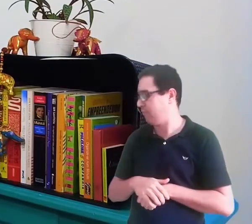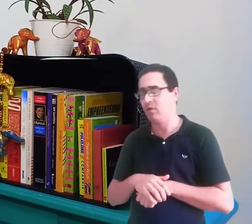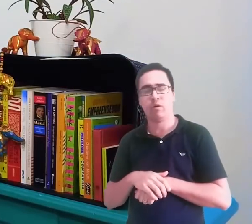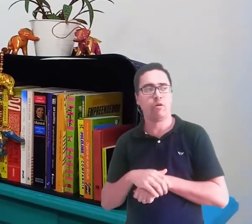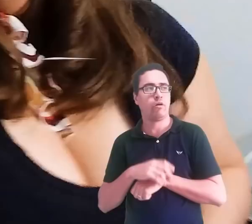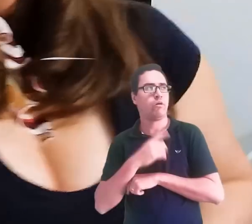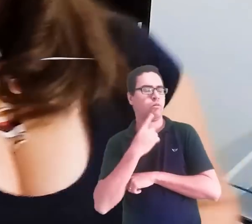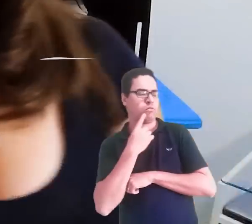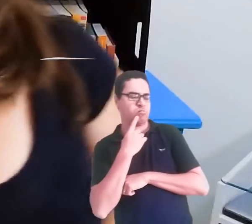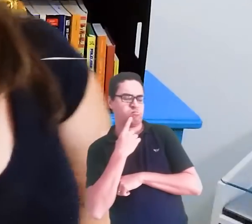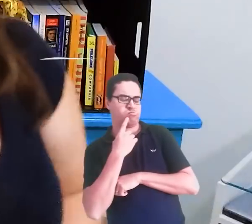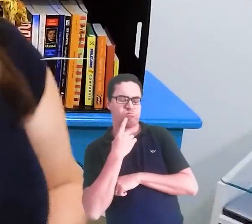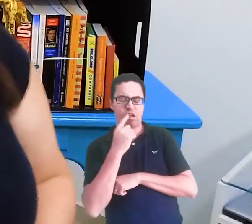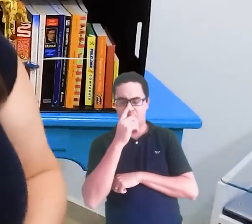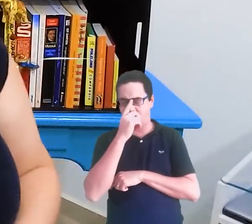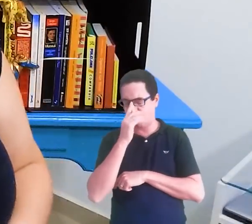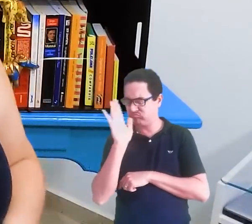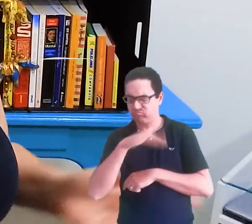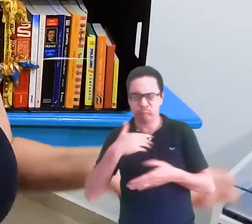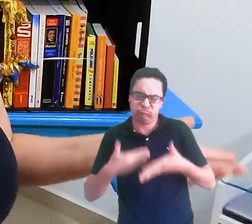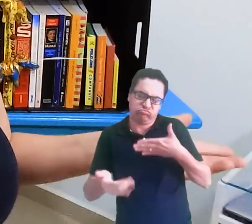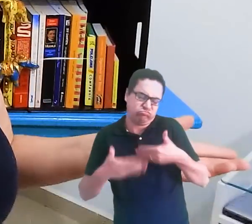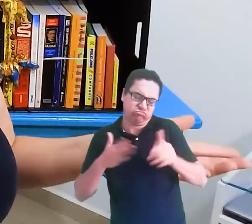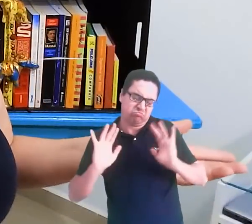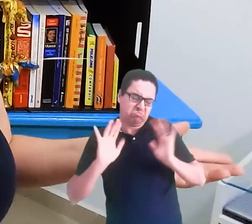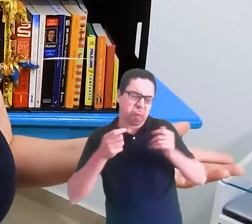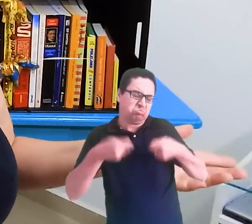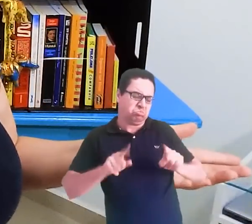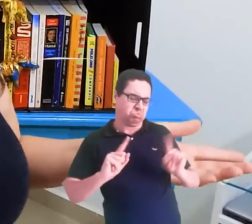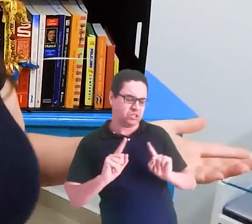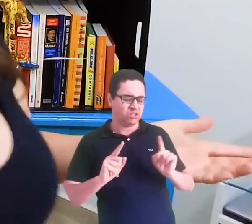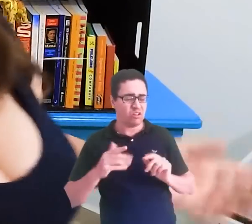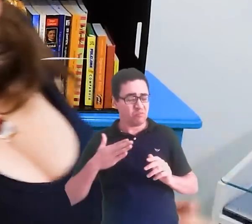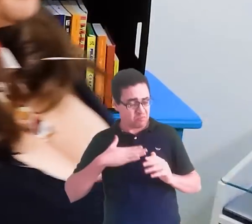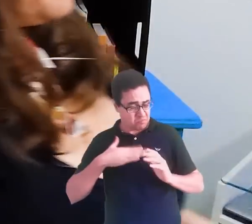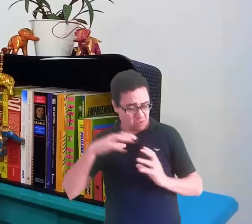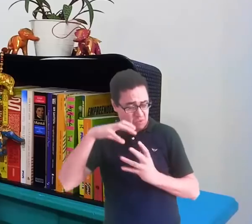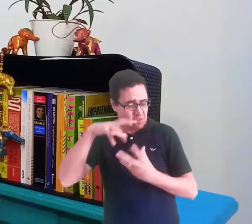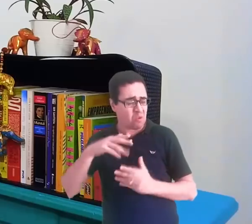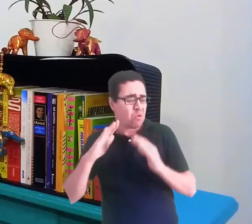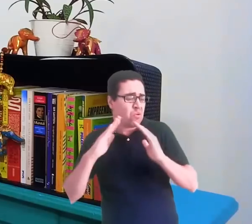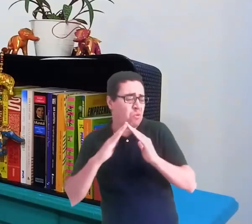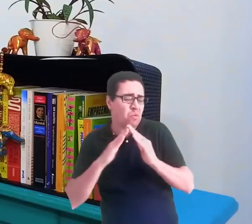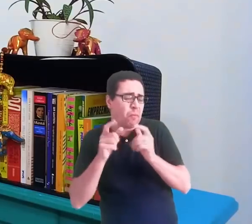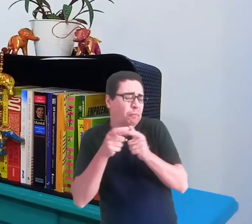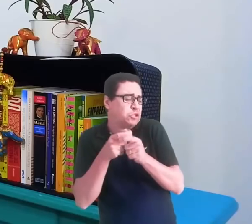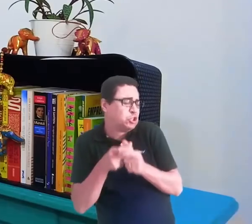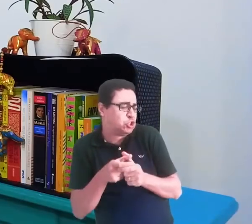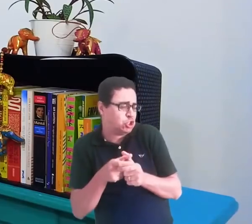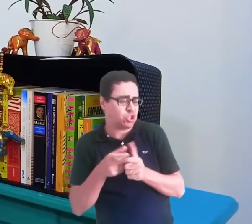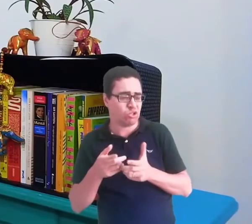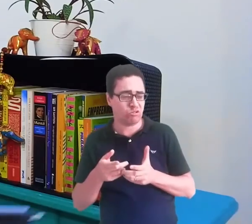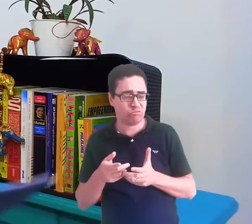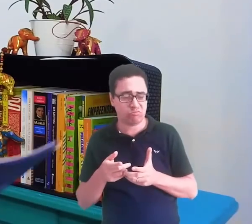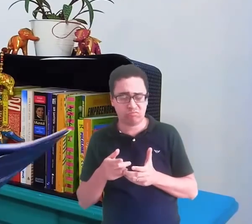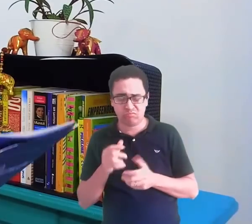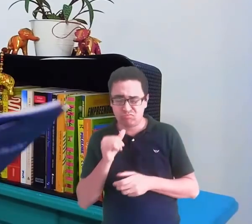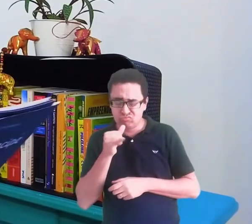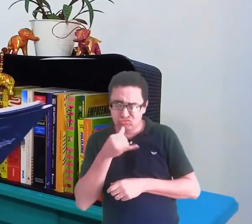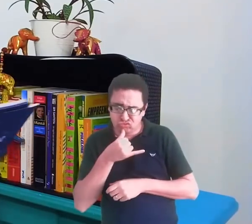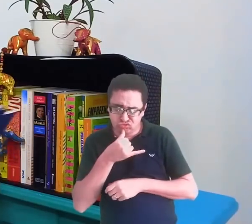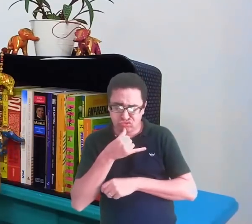falando sério. Tanto faz. É muito pequeno o lugar onde eu moro. E talvez, com um pouco de